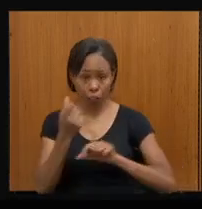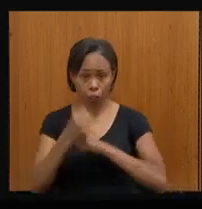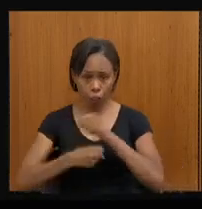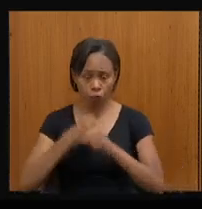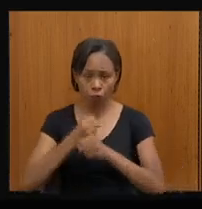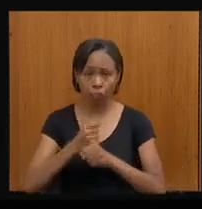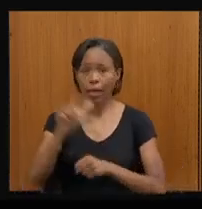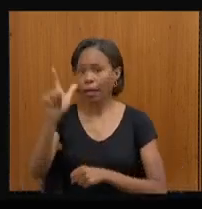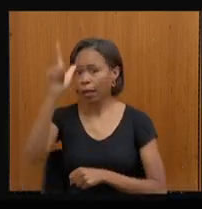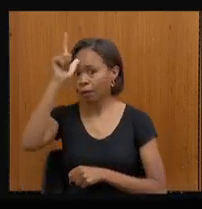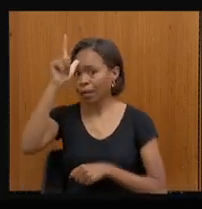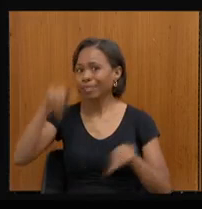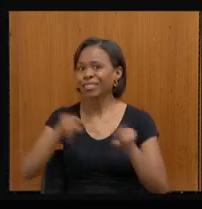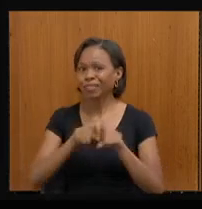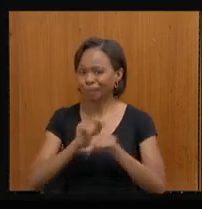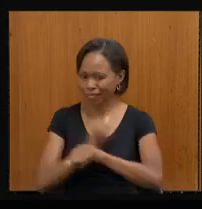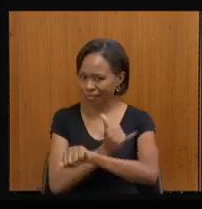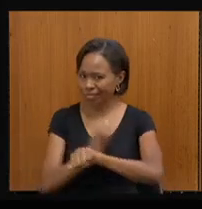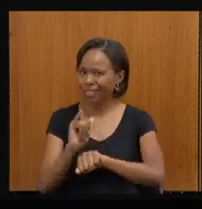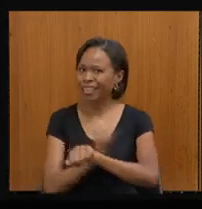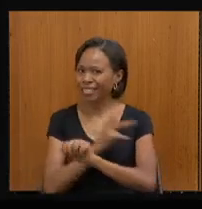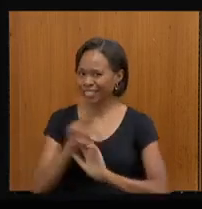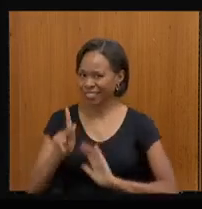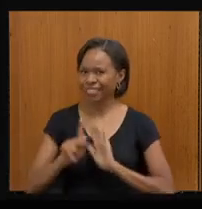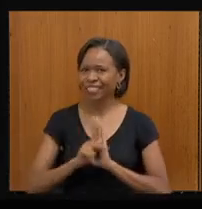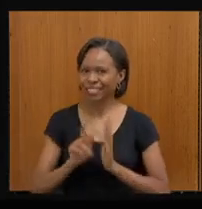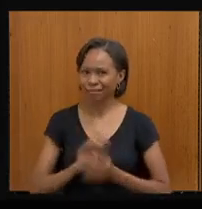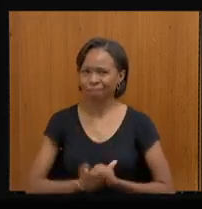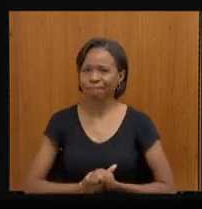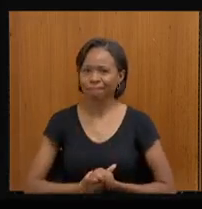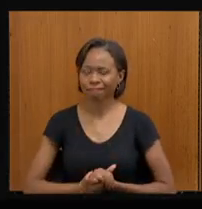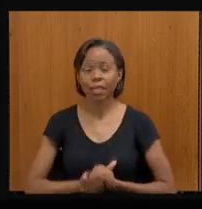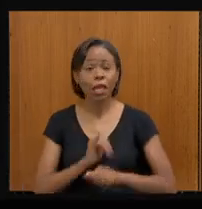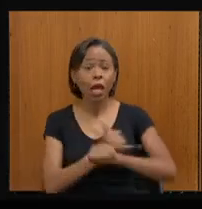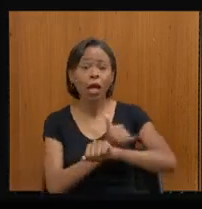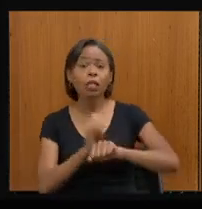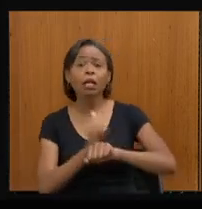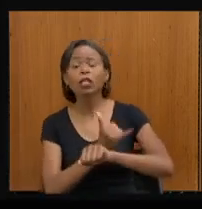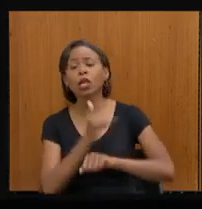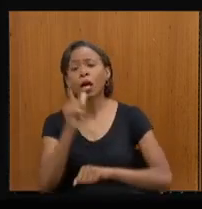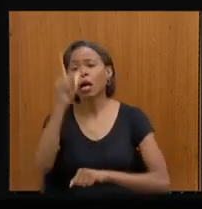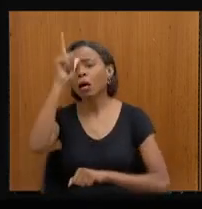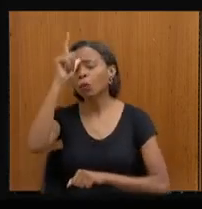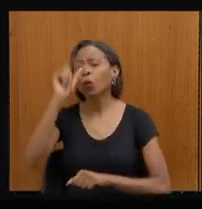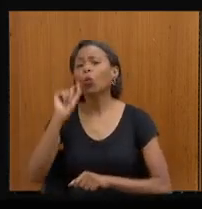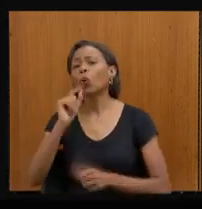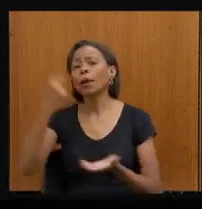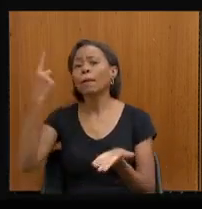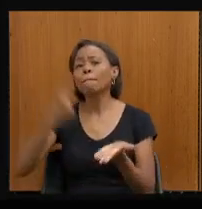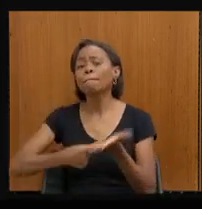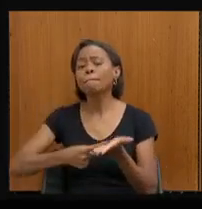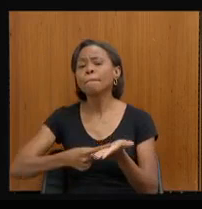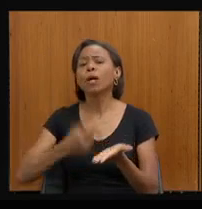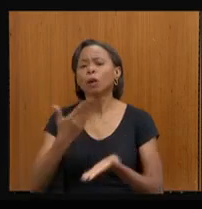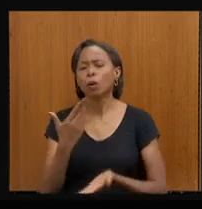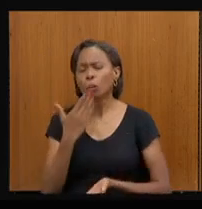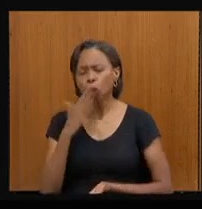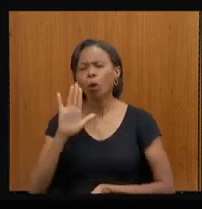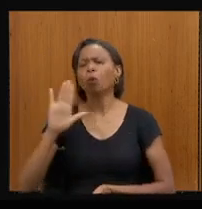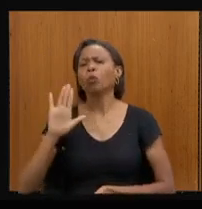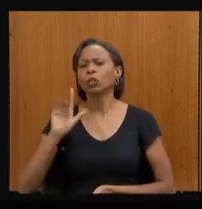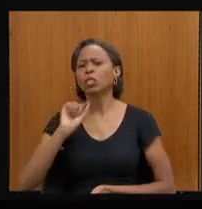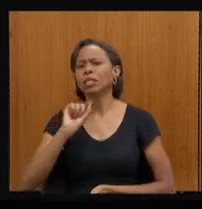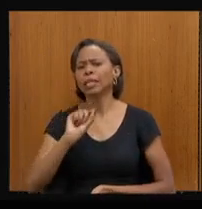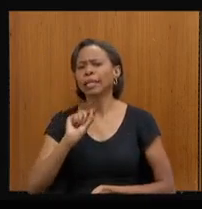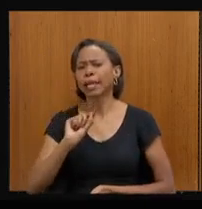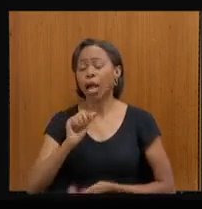também não sou a sua estratégia eu e nessa estratégia ela ficou me prometeu de diz carbonizar a